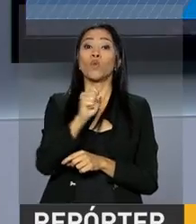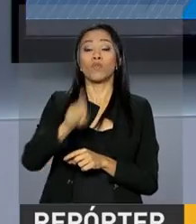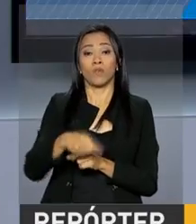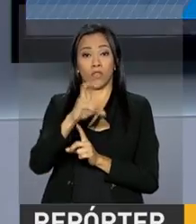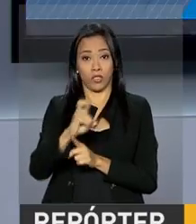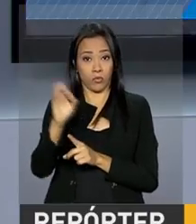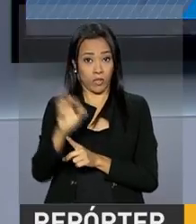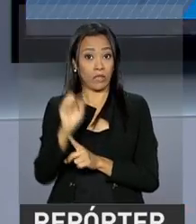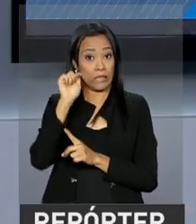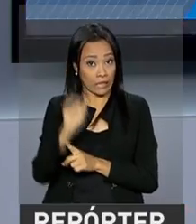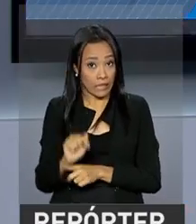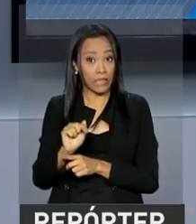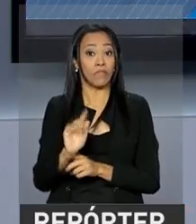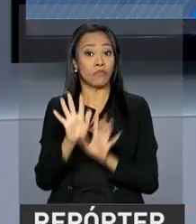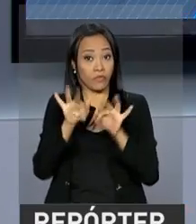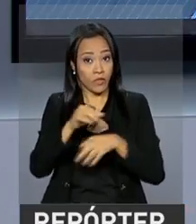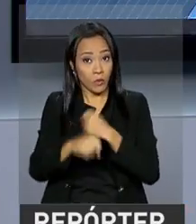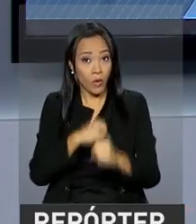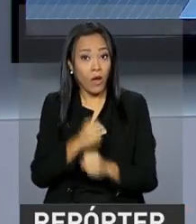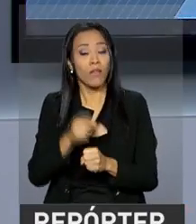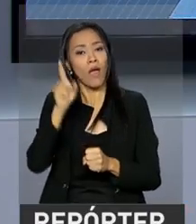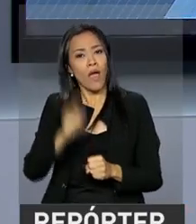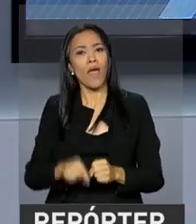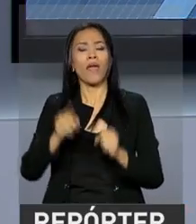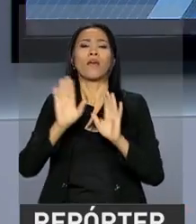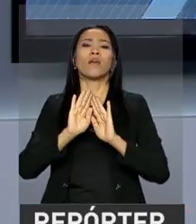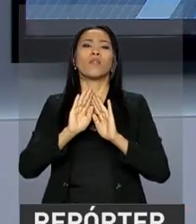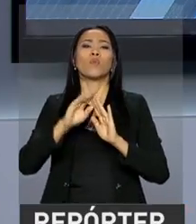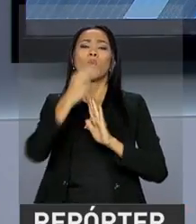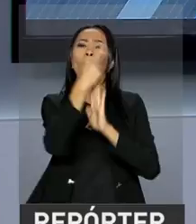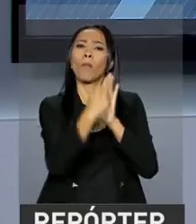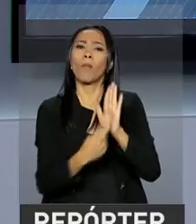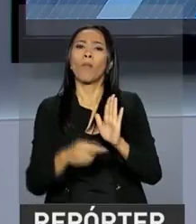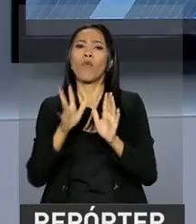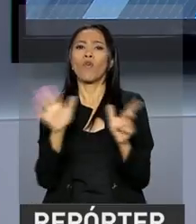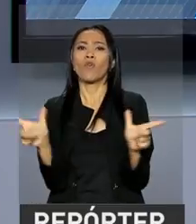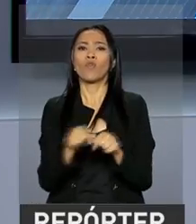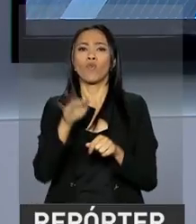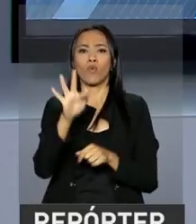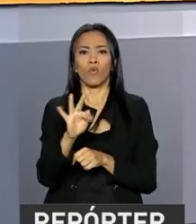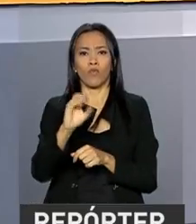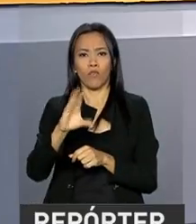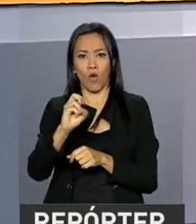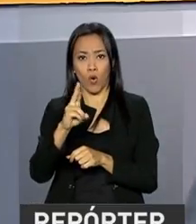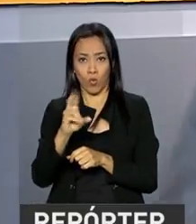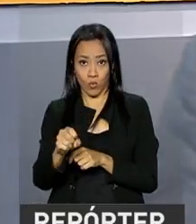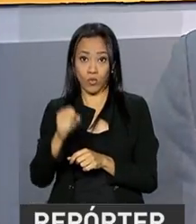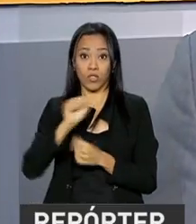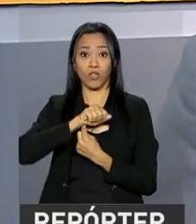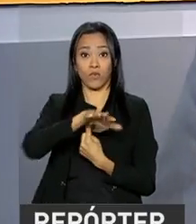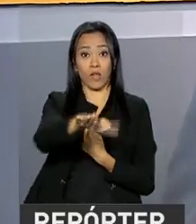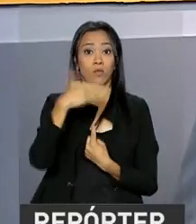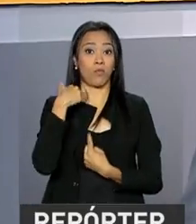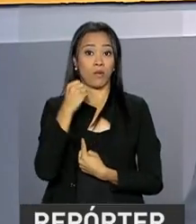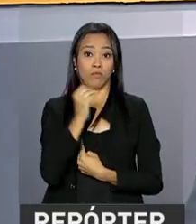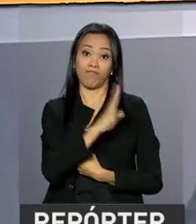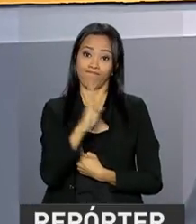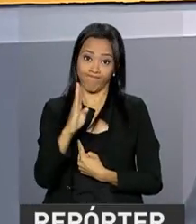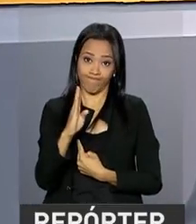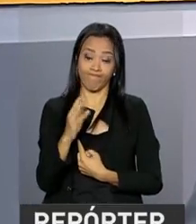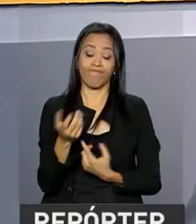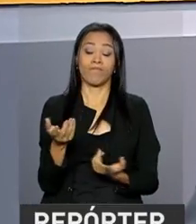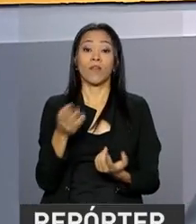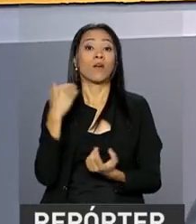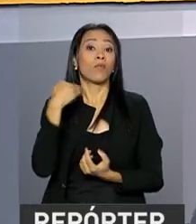deste ano os dados são do boletim focus divulgado semanalmente pelo banco central a receita federal